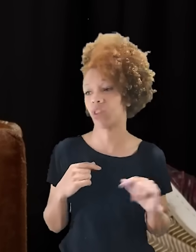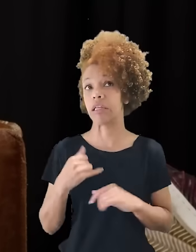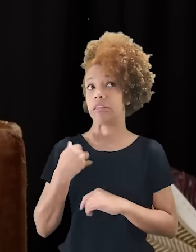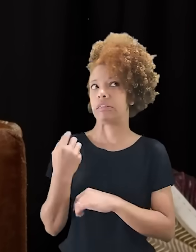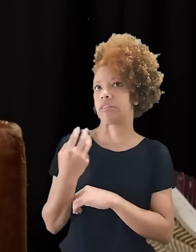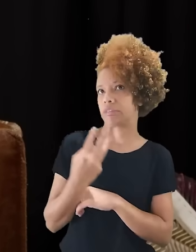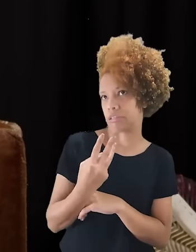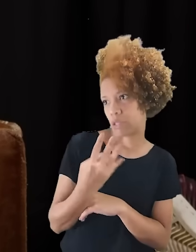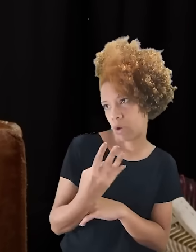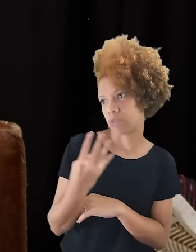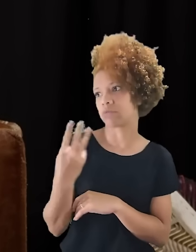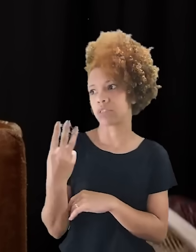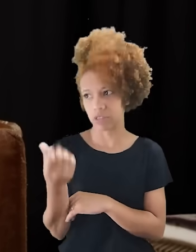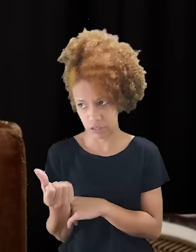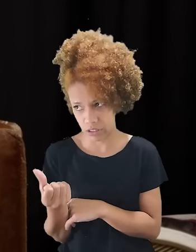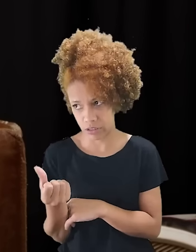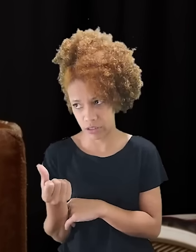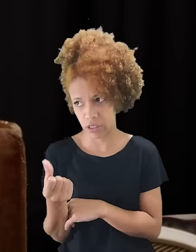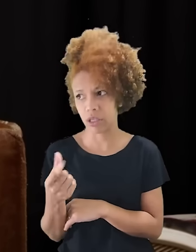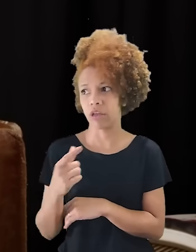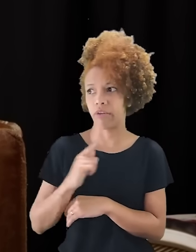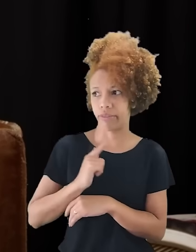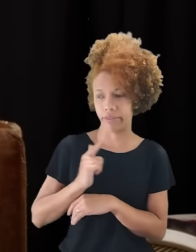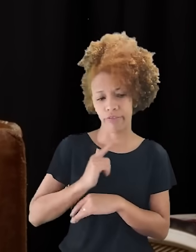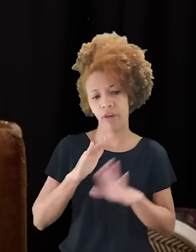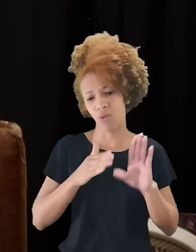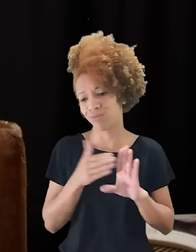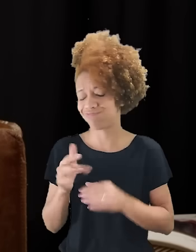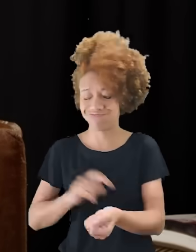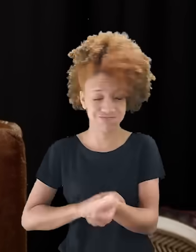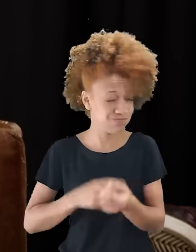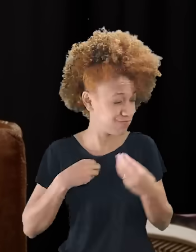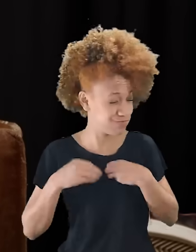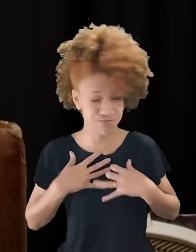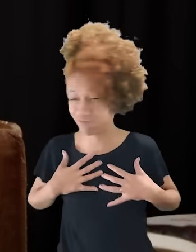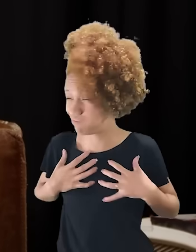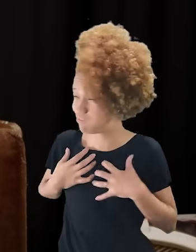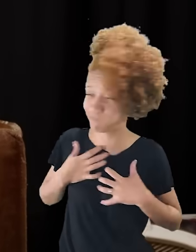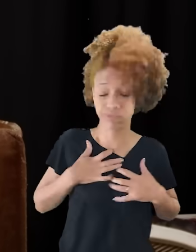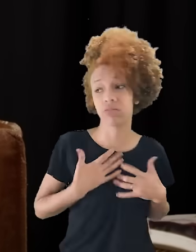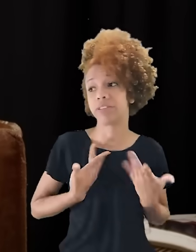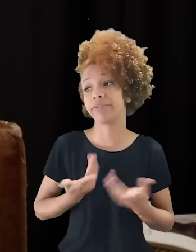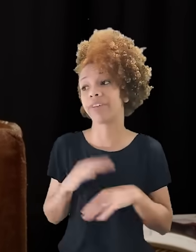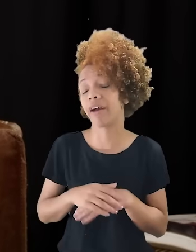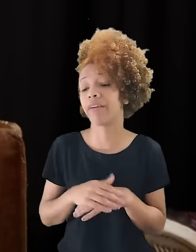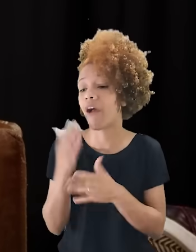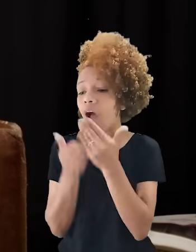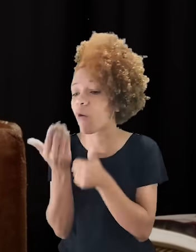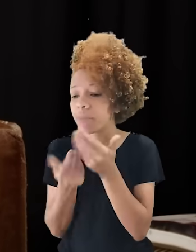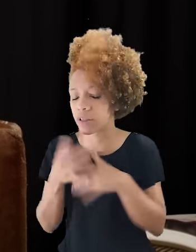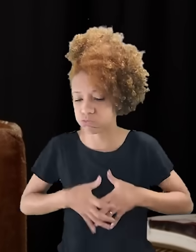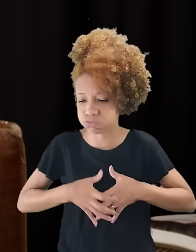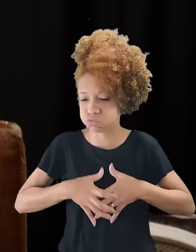34 36 ti tiveram uns meses que eu andei muito estressada com crise de ansiedade e aí acaba que você ou desconta na